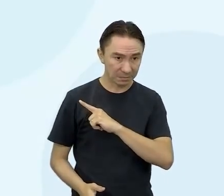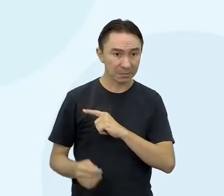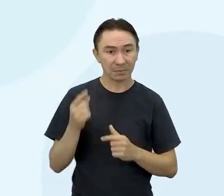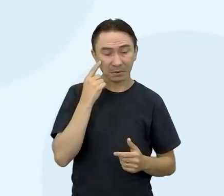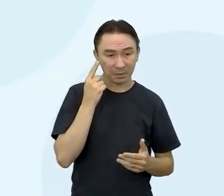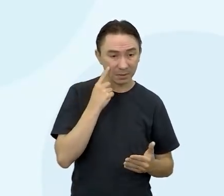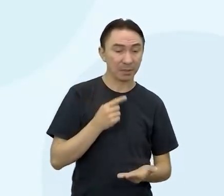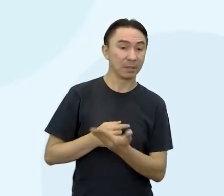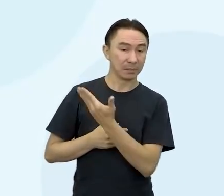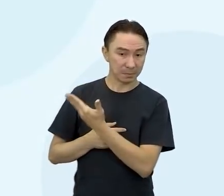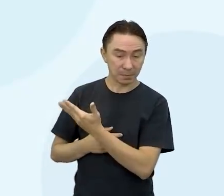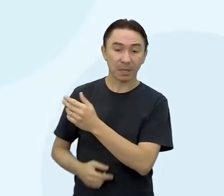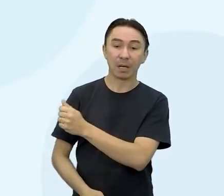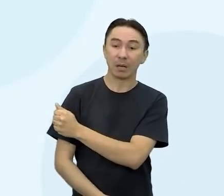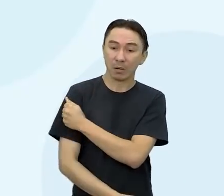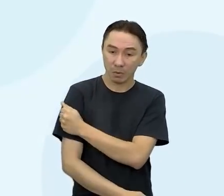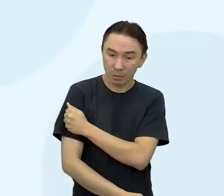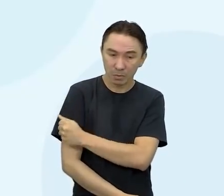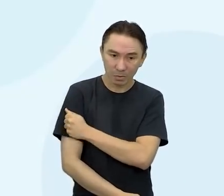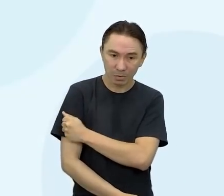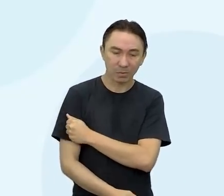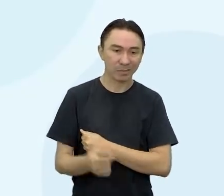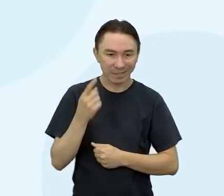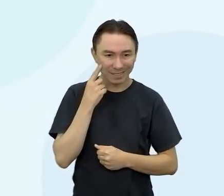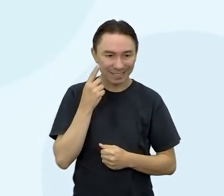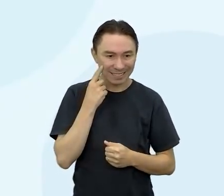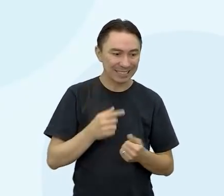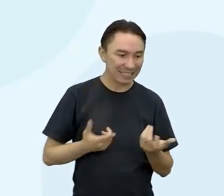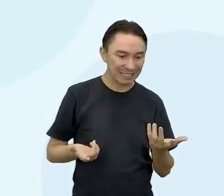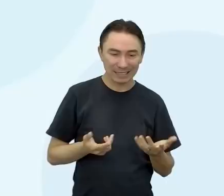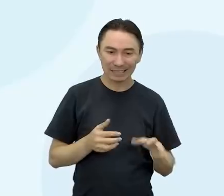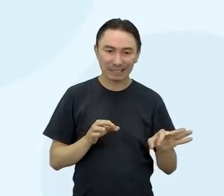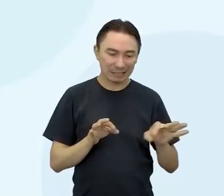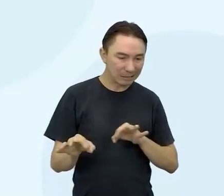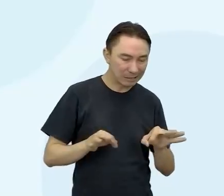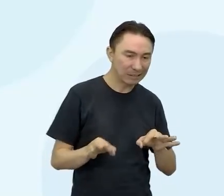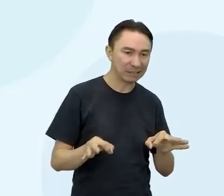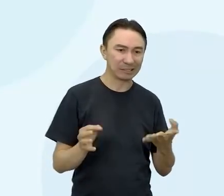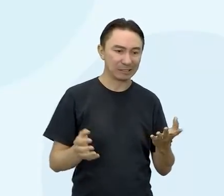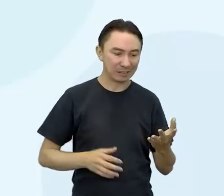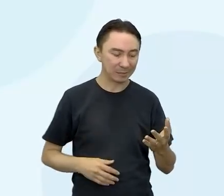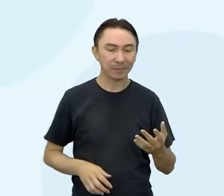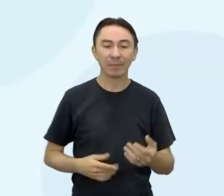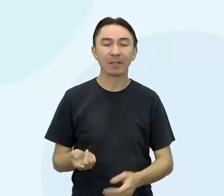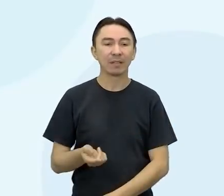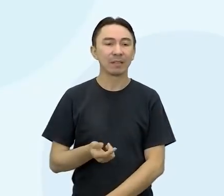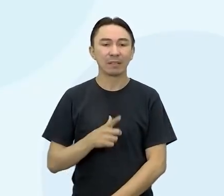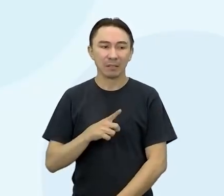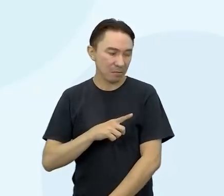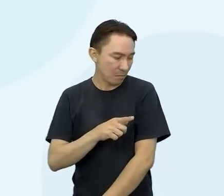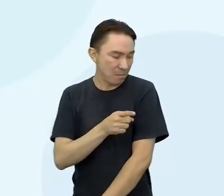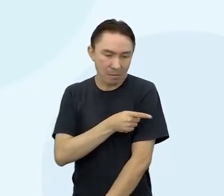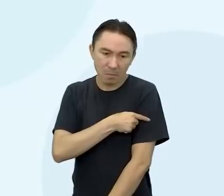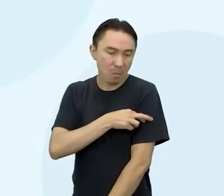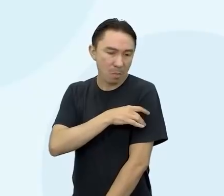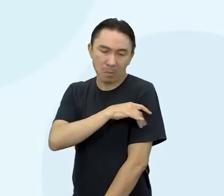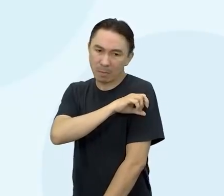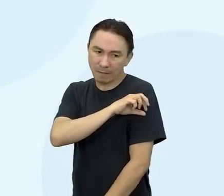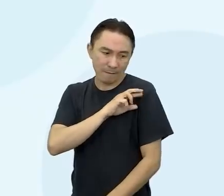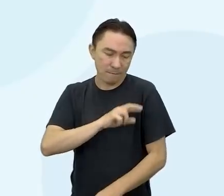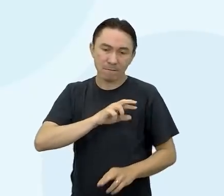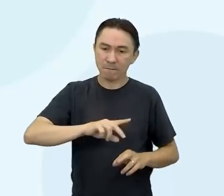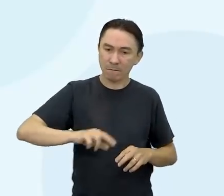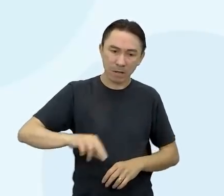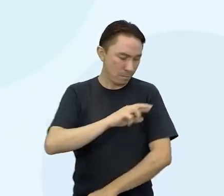reagrupamento dos estudantes por ano e série, com as diferentes necessidades, os diferentes níveis de proficiência. Então, é